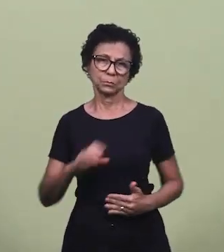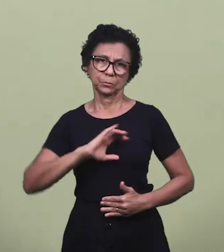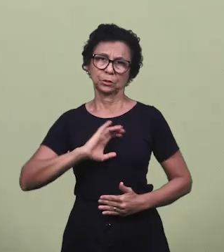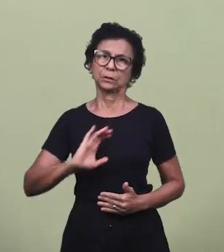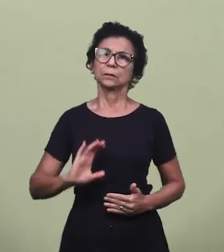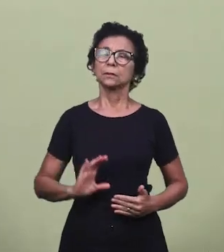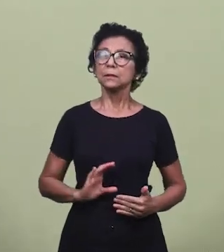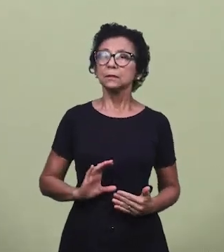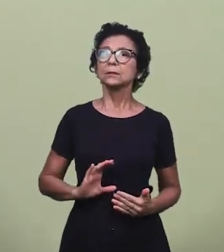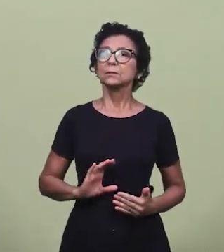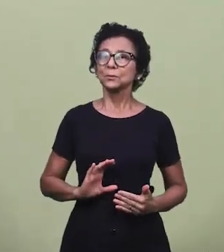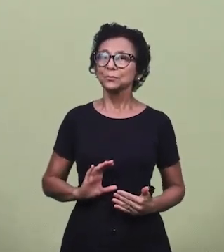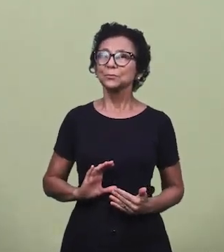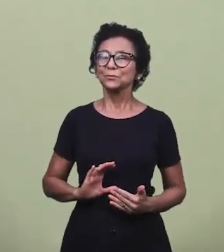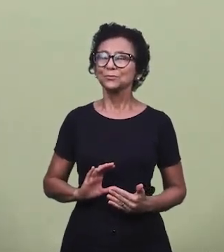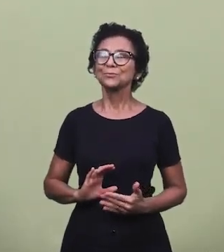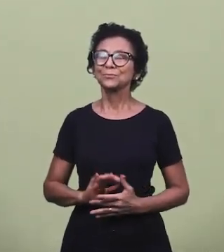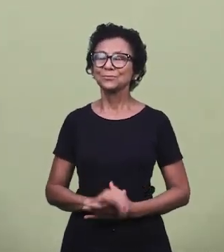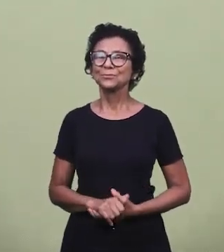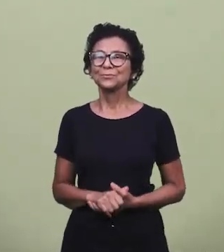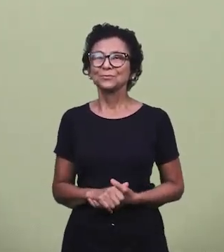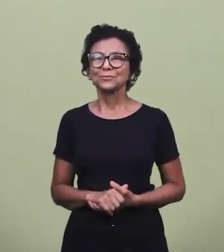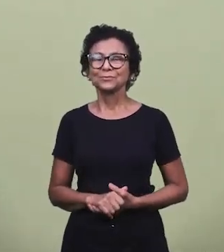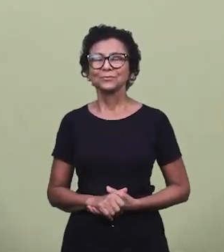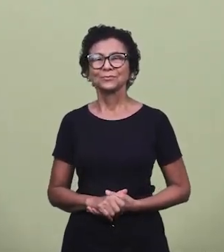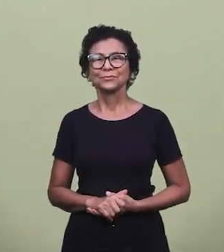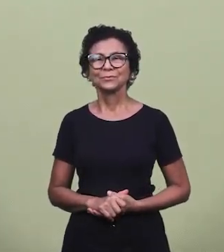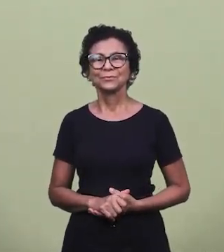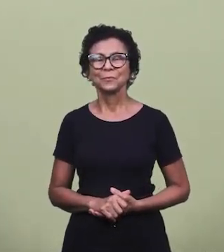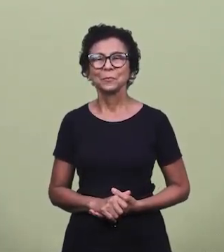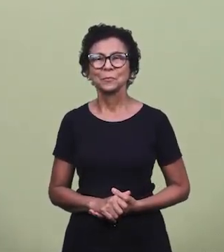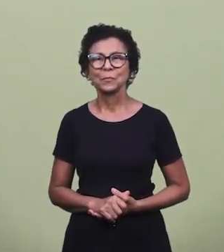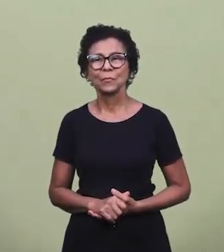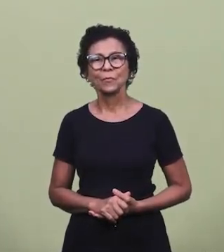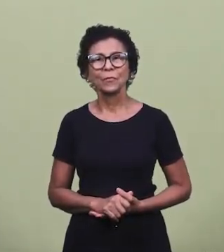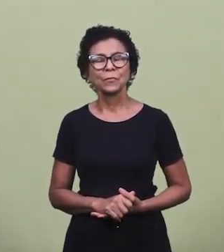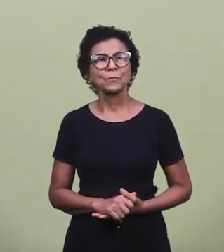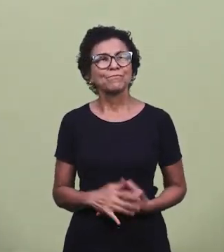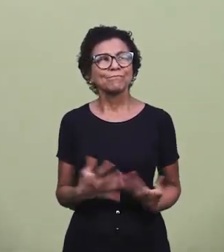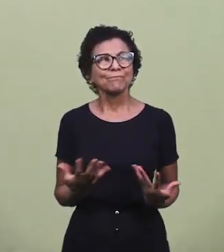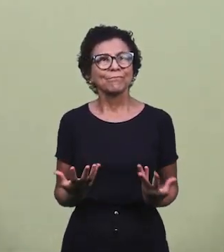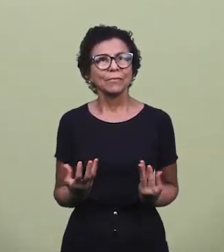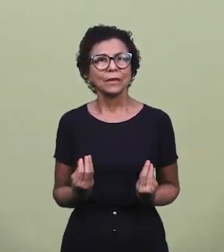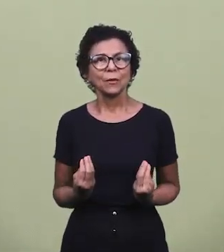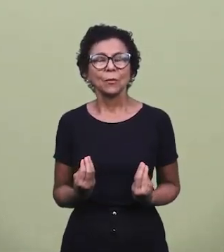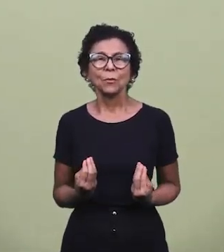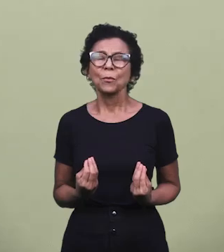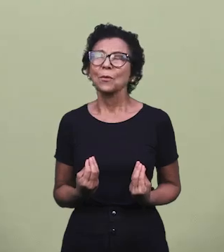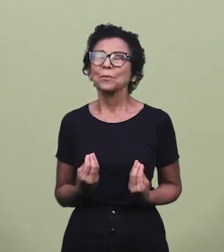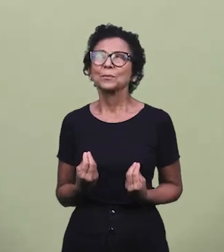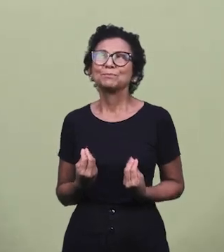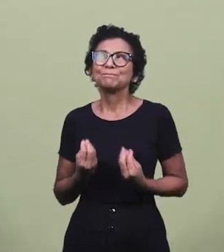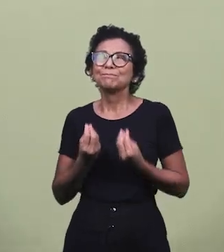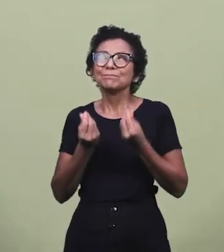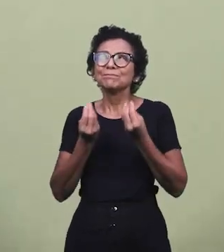de um corpo de Cristo Jesus. Nos fala do Filho. Como é